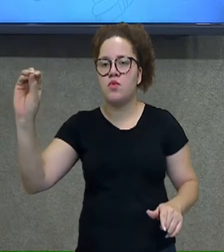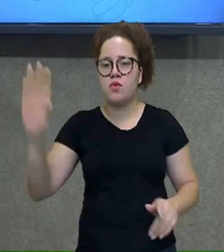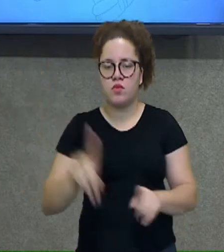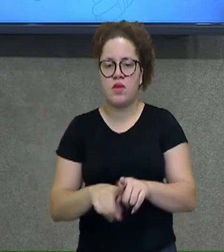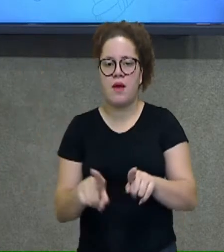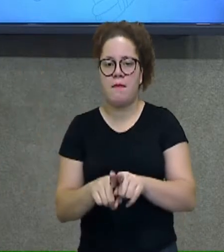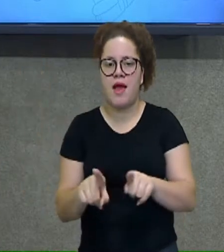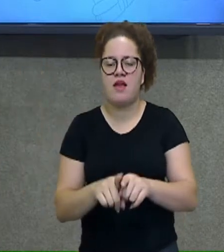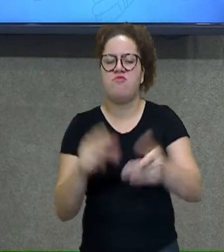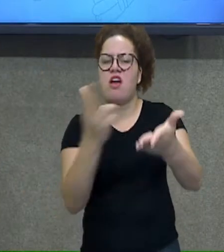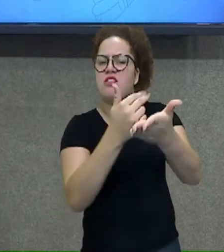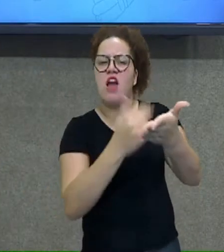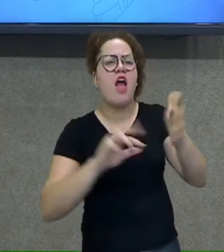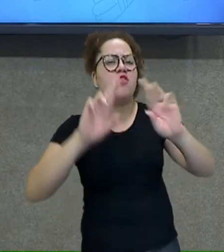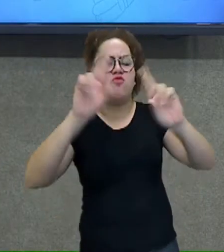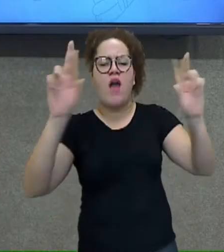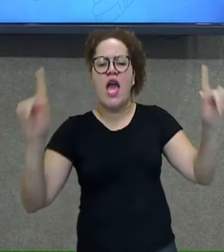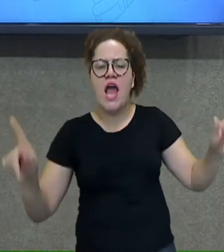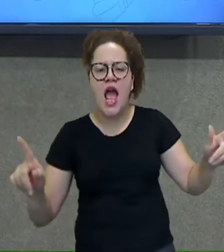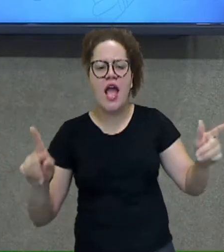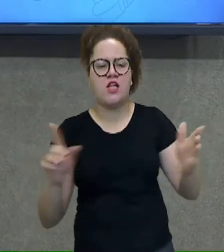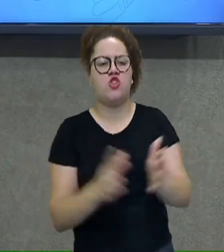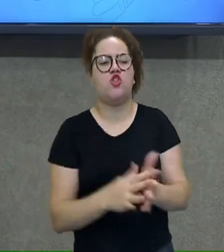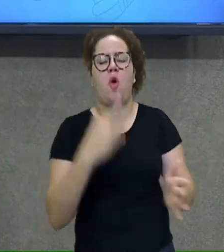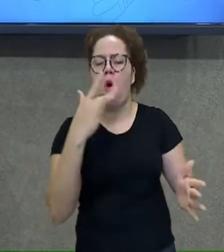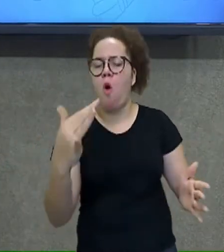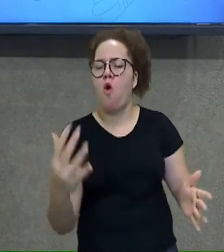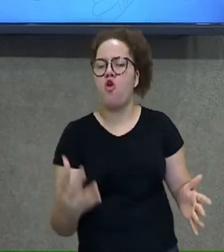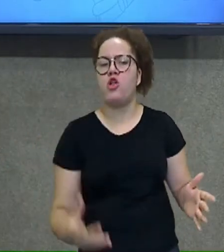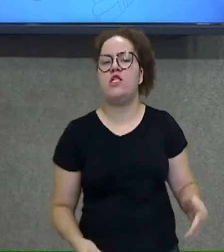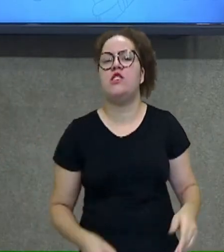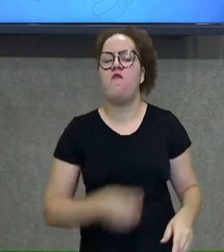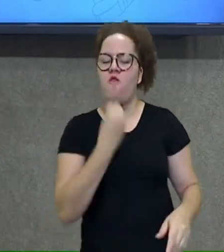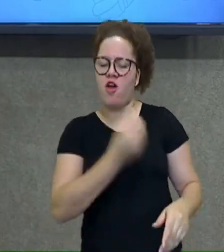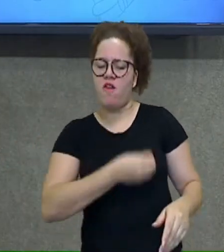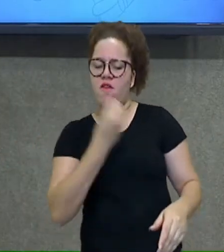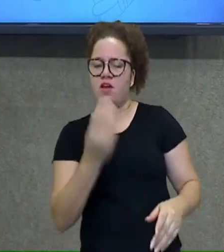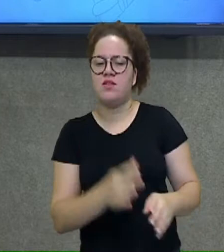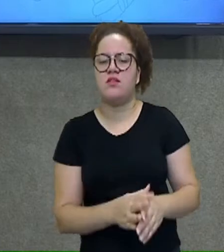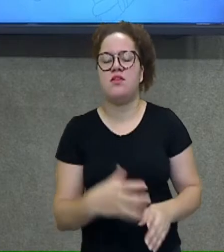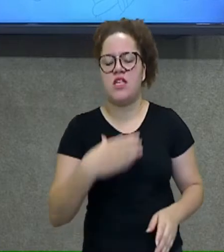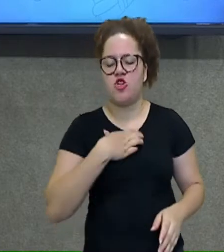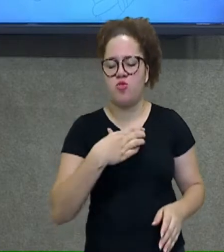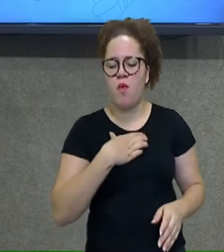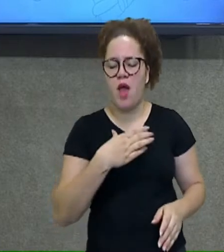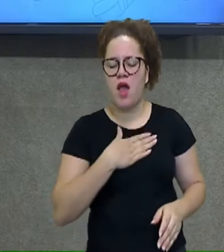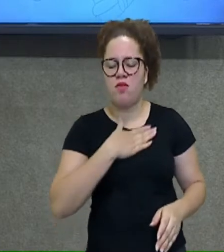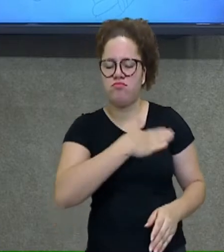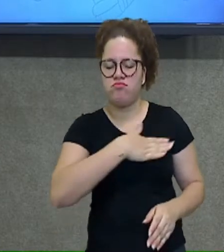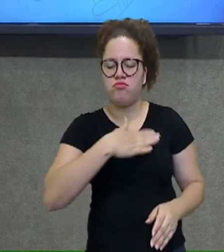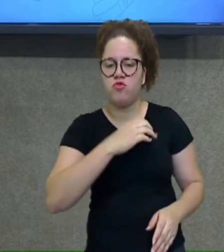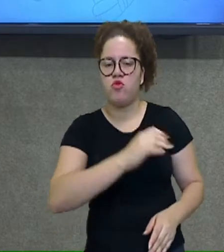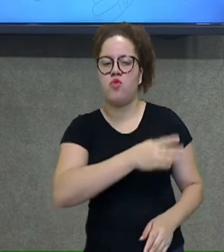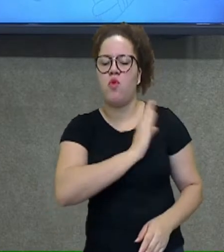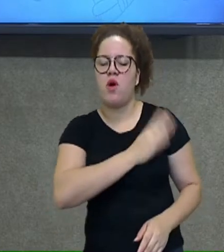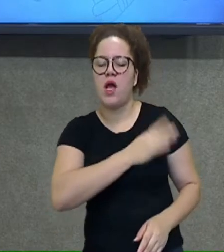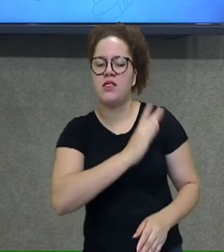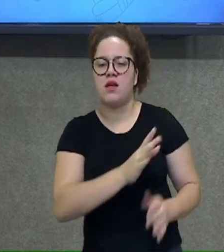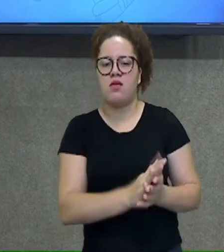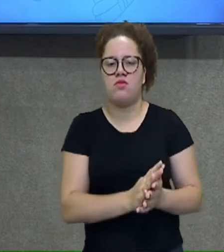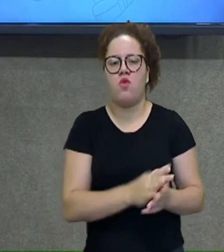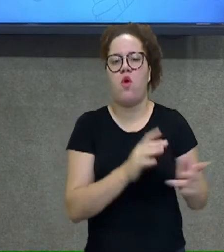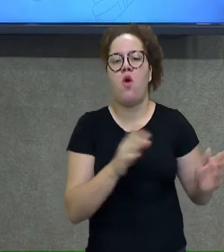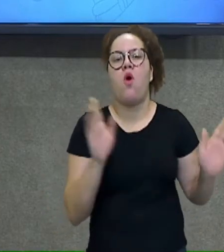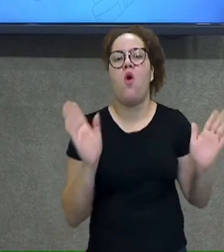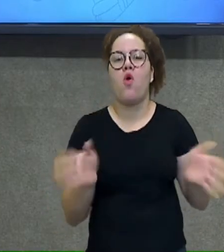desenho, que são simples e singelos, que trazem um sentimento gostoso para o nosso coração. Nós temos também esse que nós vamos